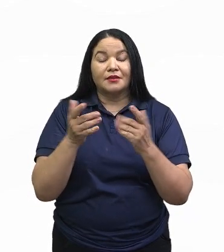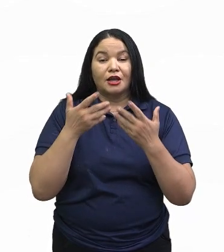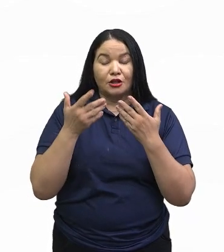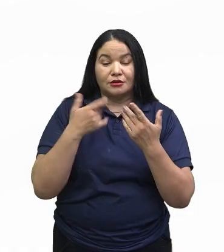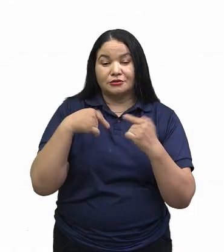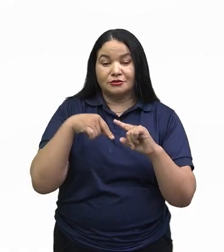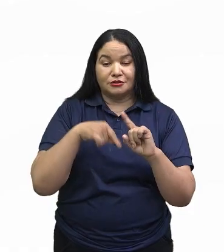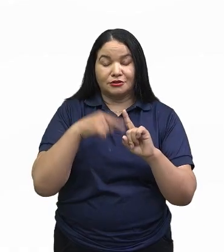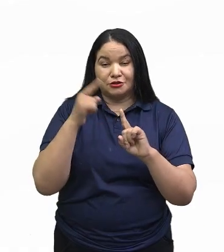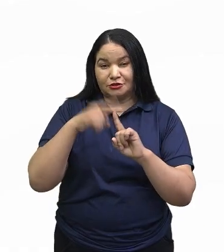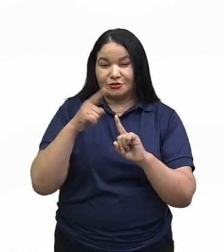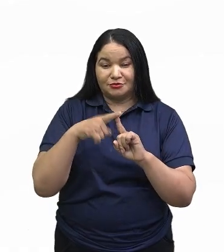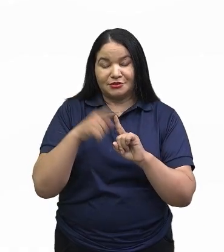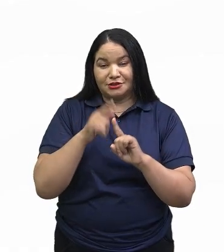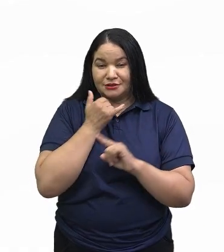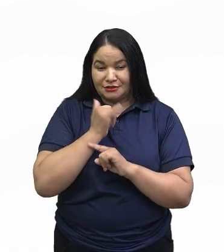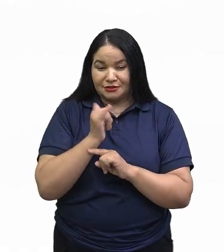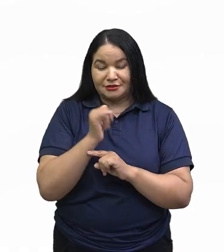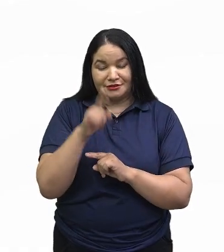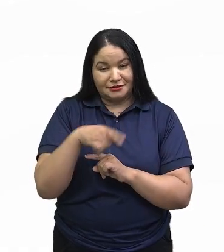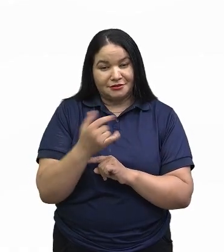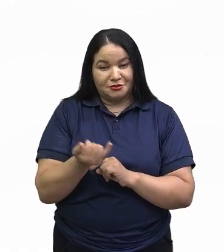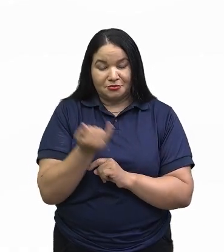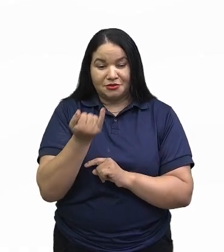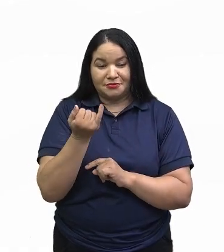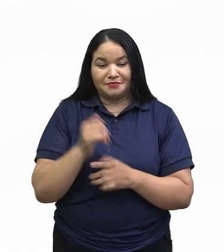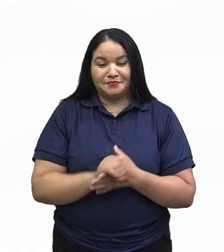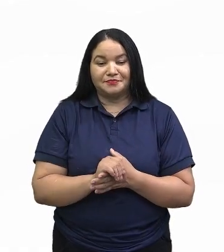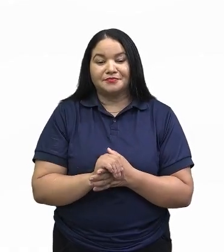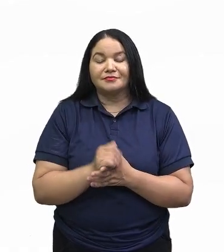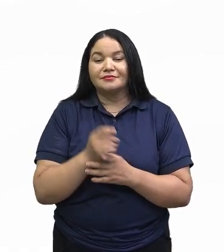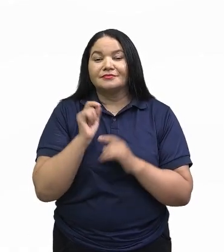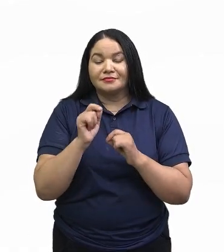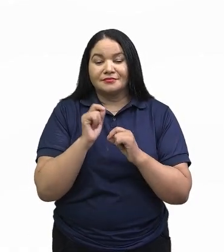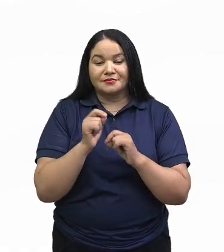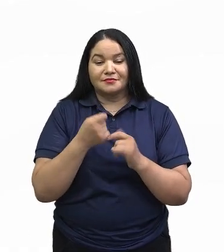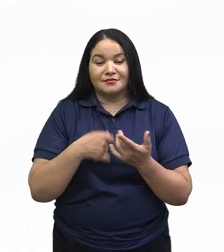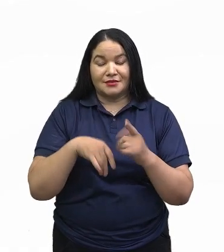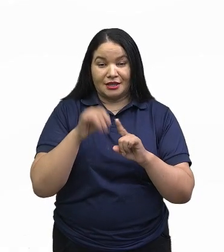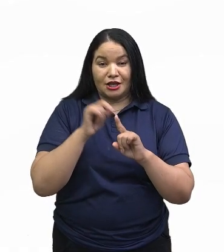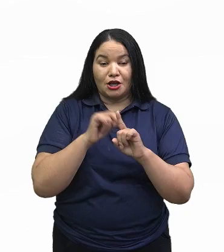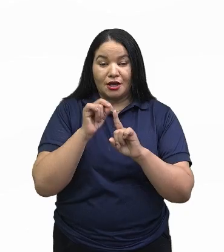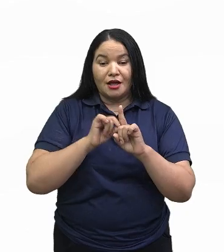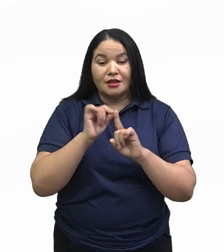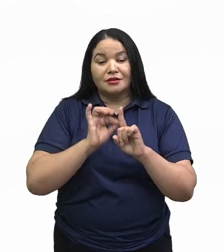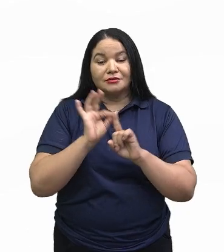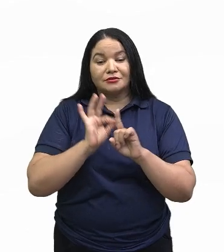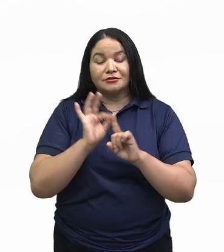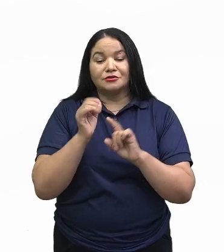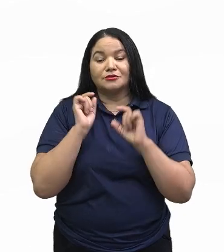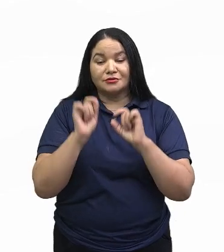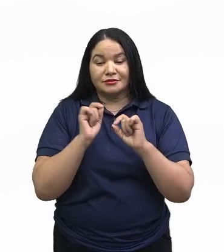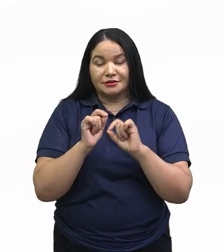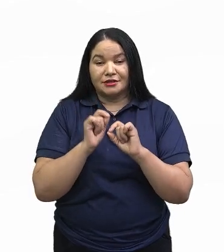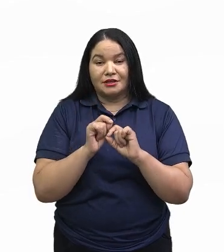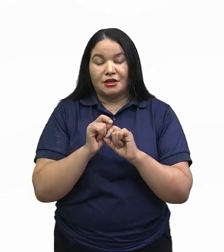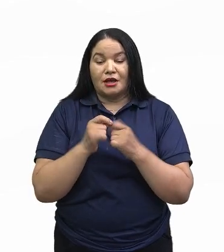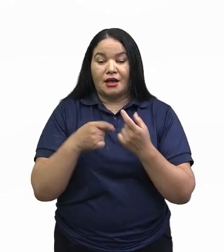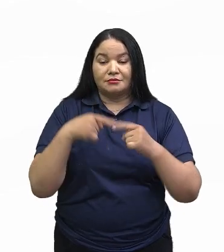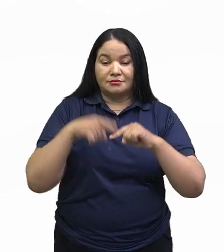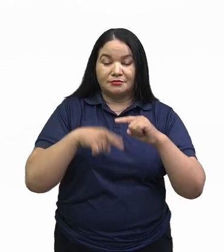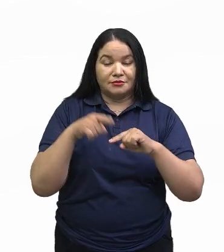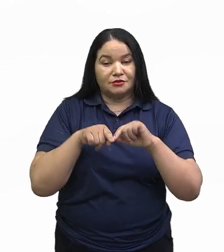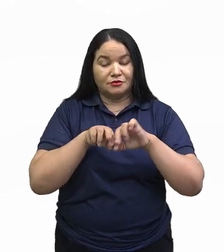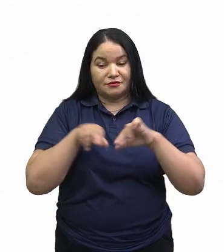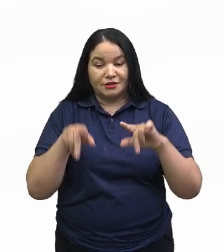já falamos, não esqueça, é importante. O calor é energia em trânsito entre corpos com diferentes temperaturas. E